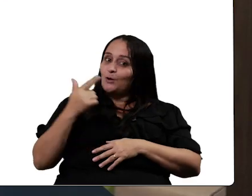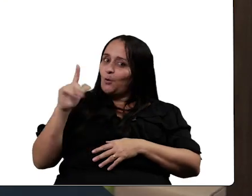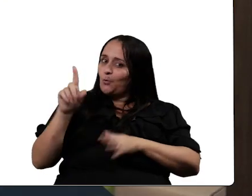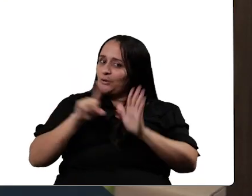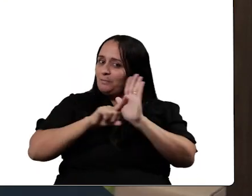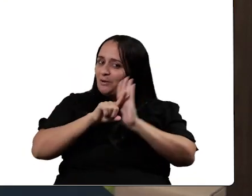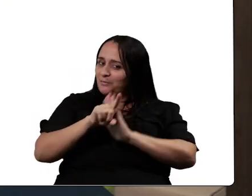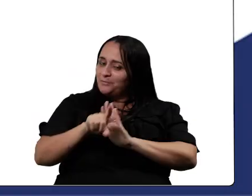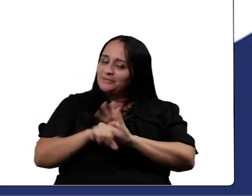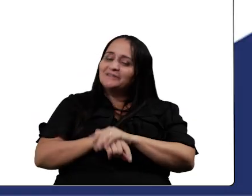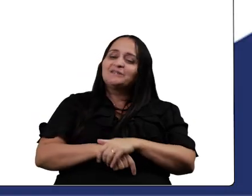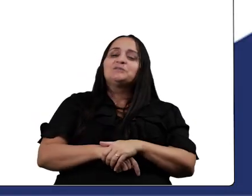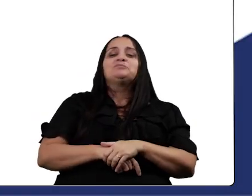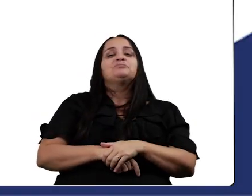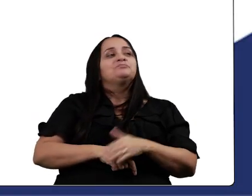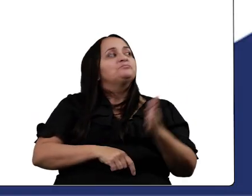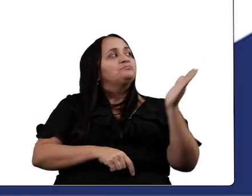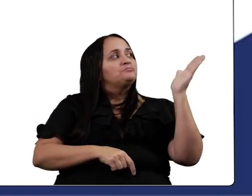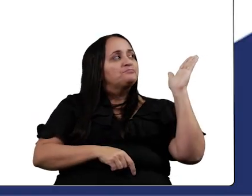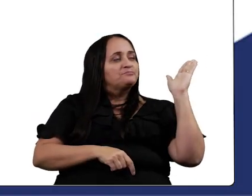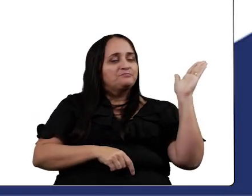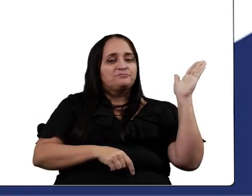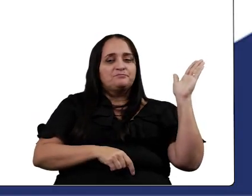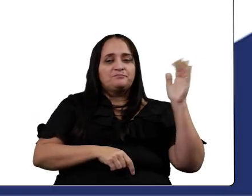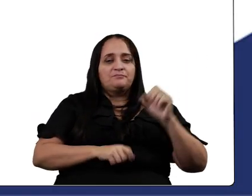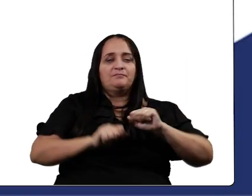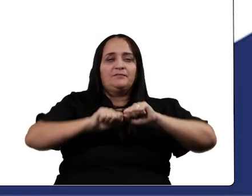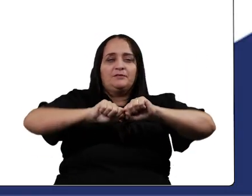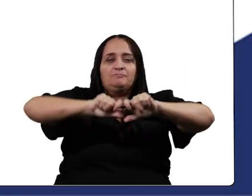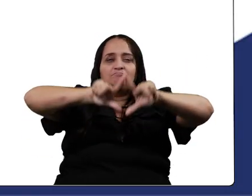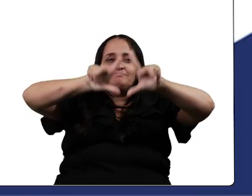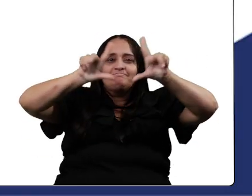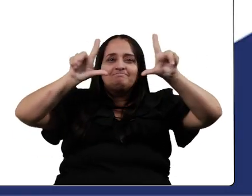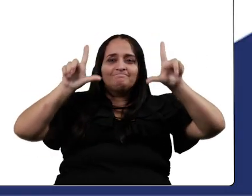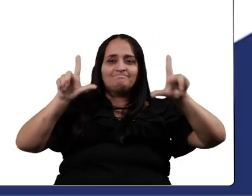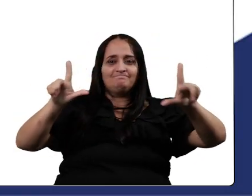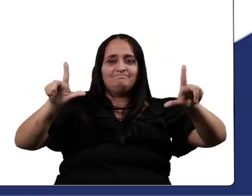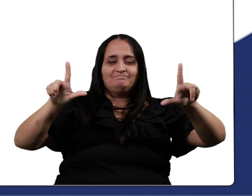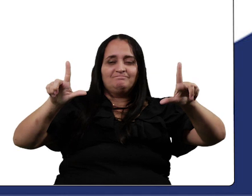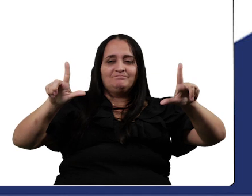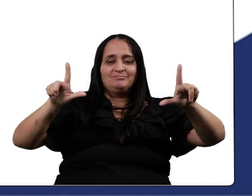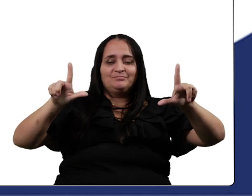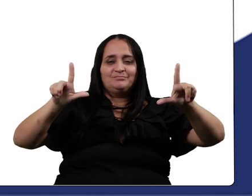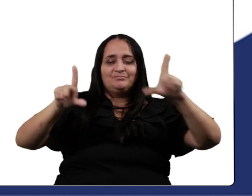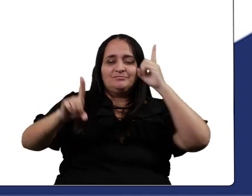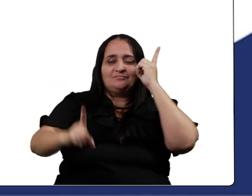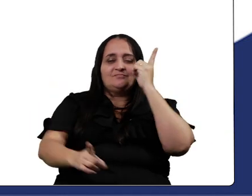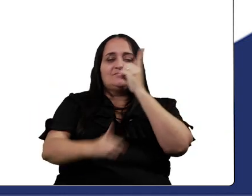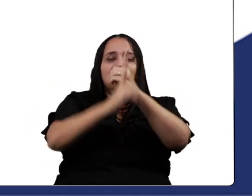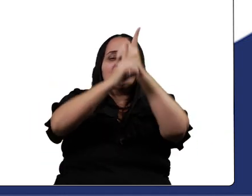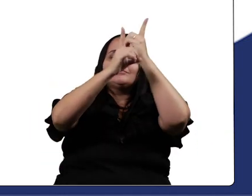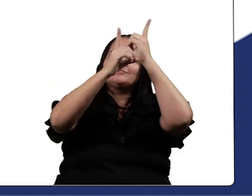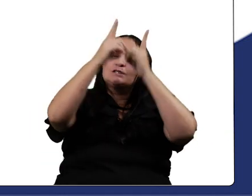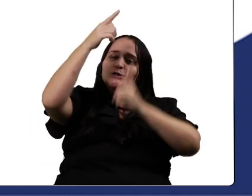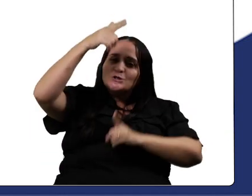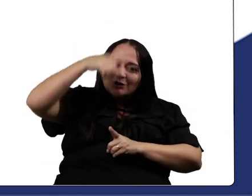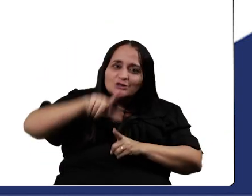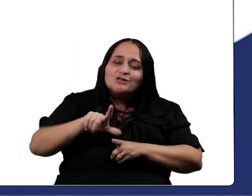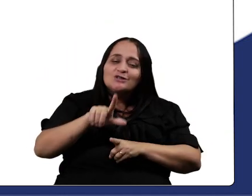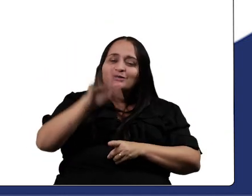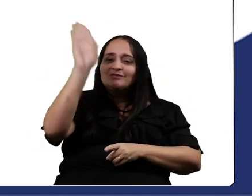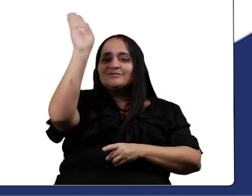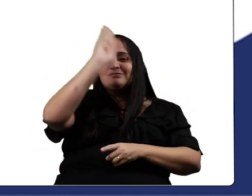publicidade? O slogan Redescubra o Brasil tem